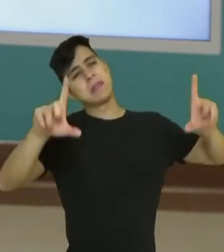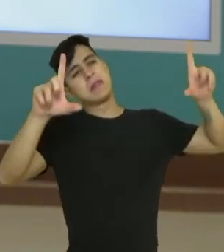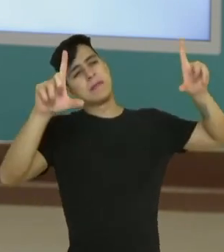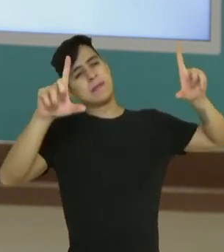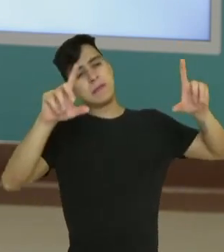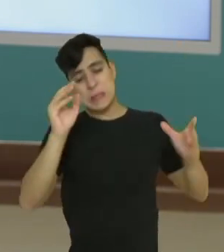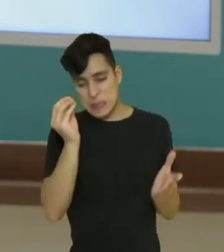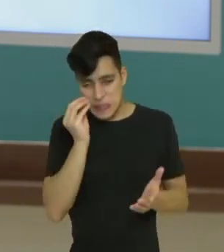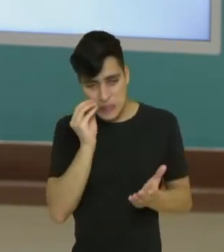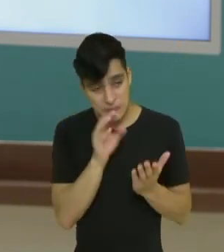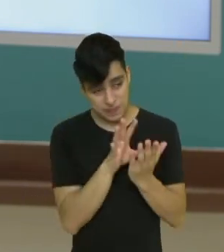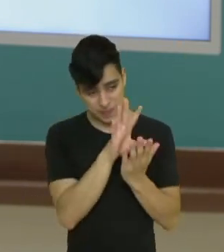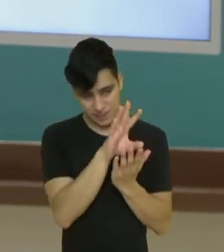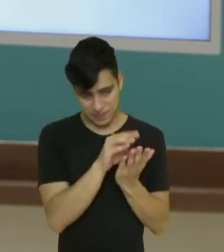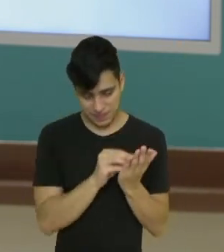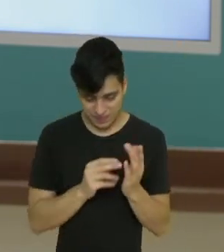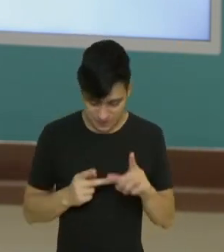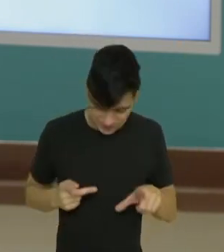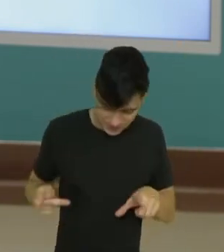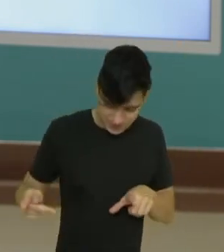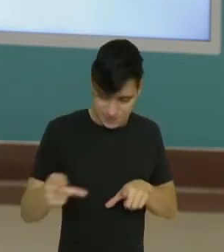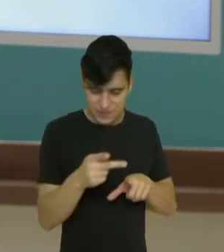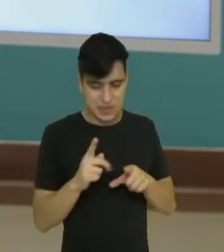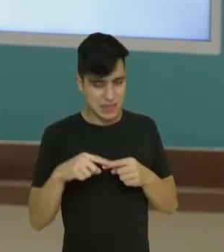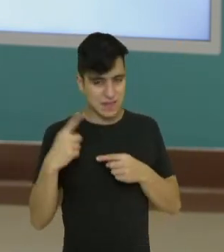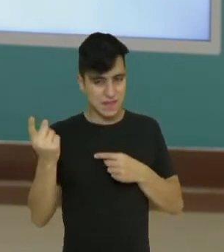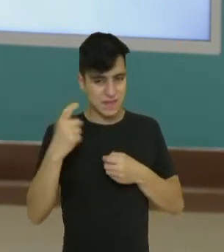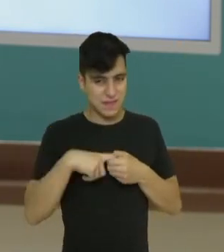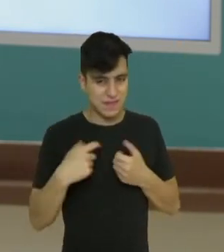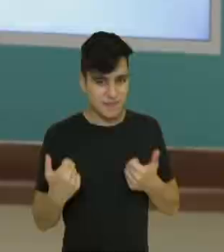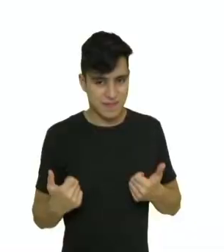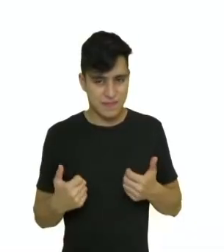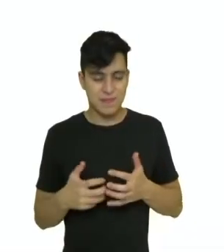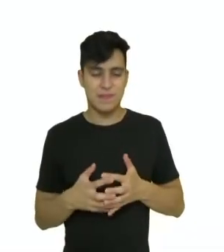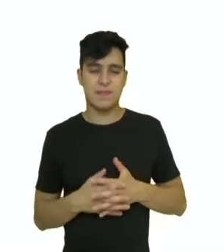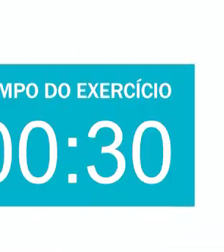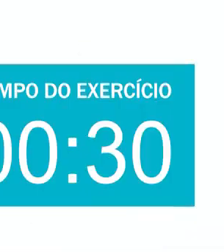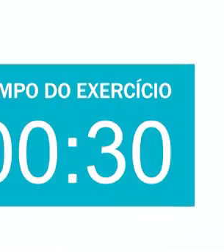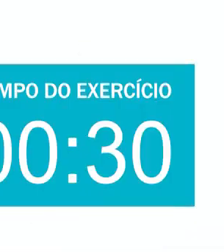imagem, fazer um desenho e eu já retorno.